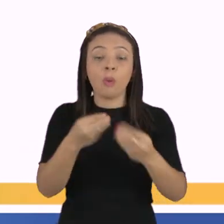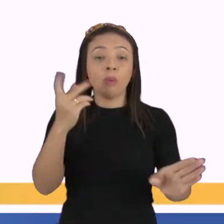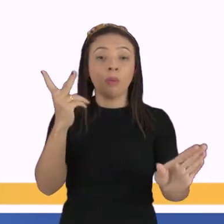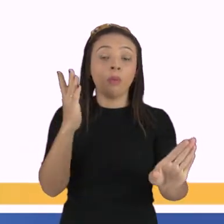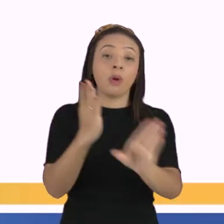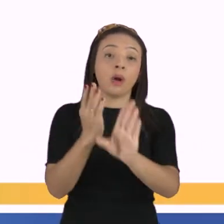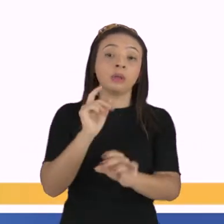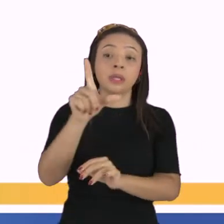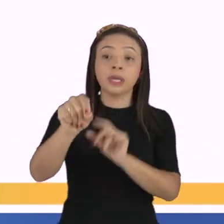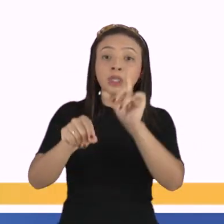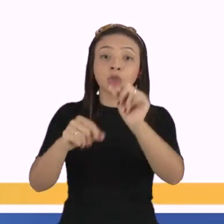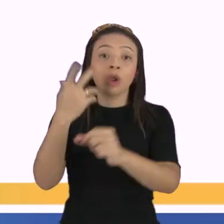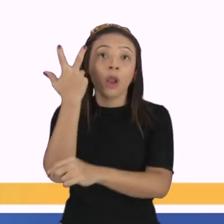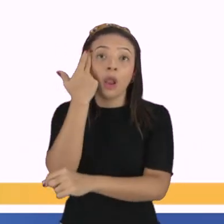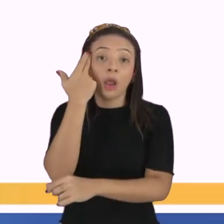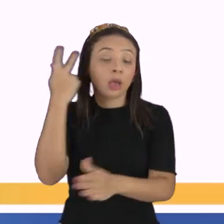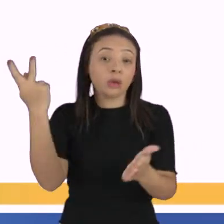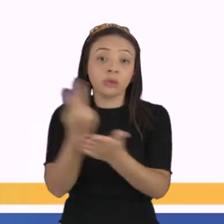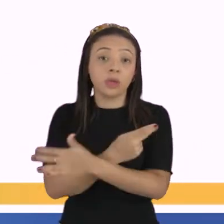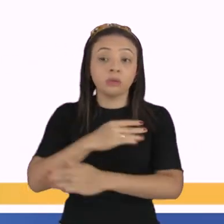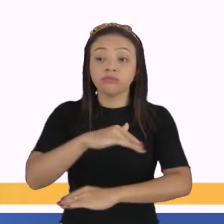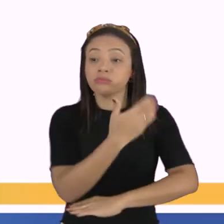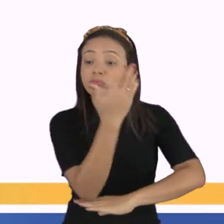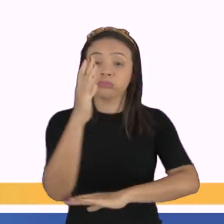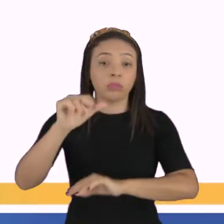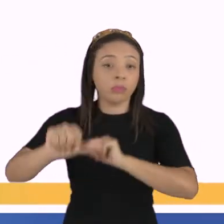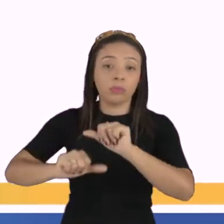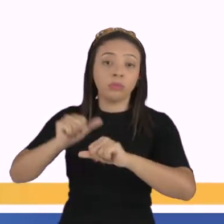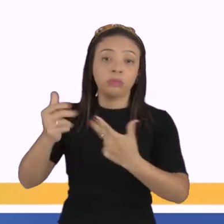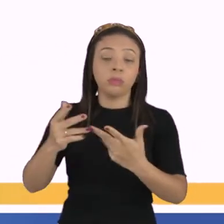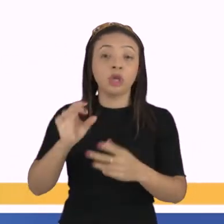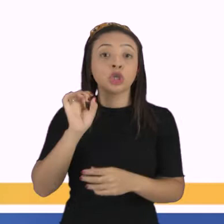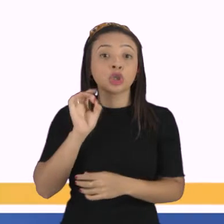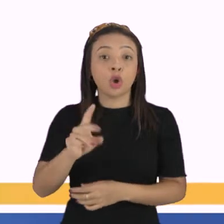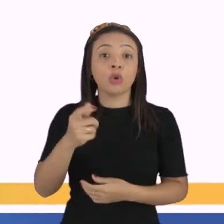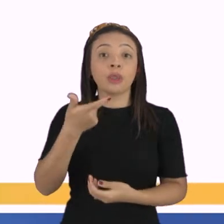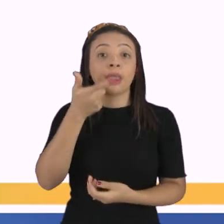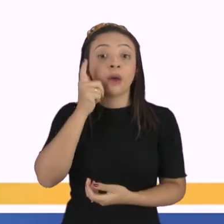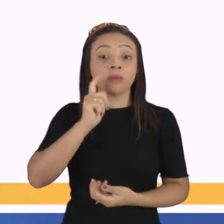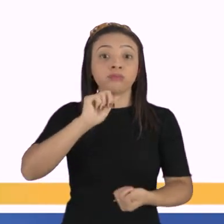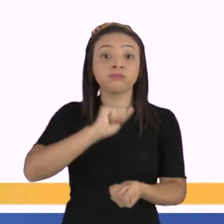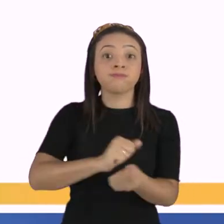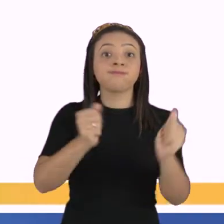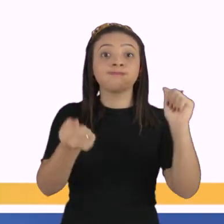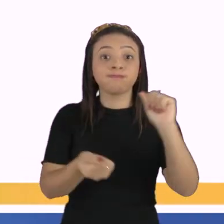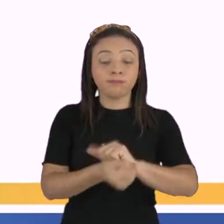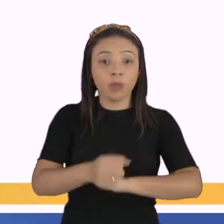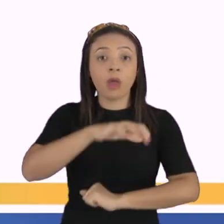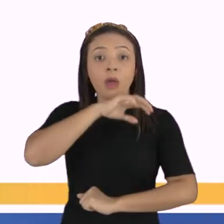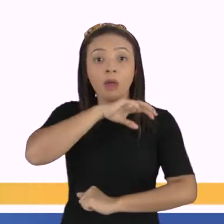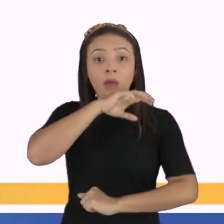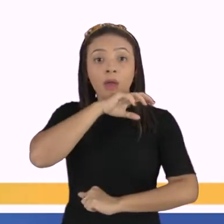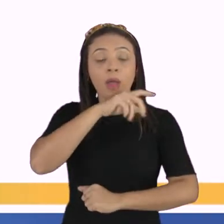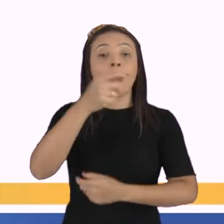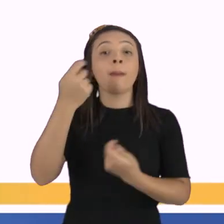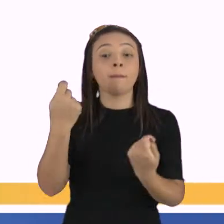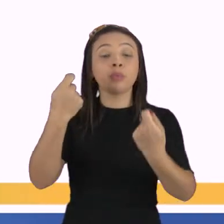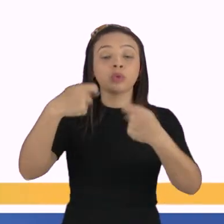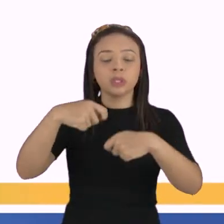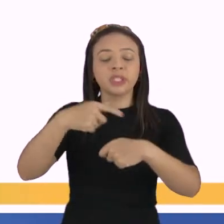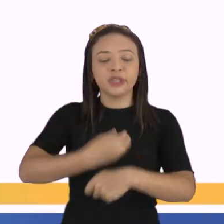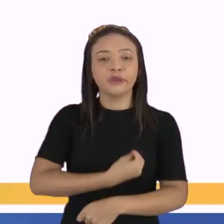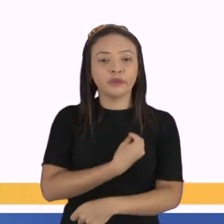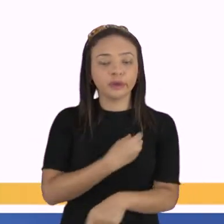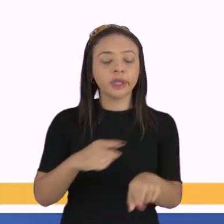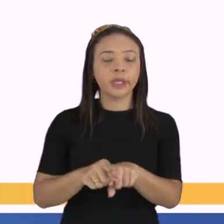que ocorrem através das mudanças ambientais, ou seja, apenas os organismos mais adaptáveis àquele meio é capaz de